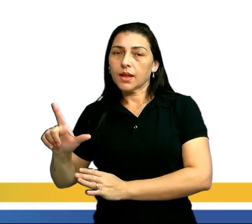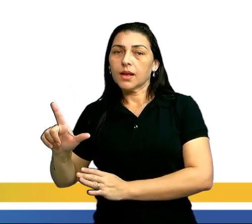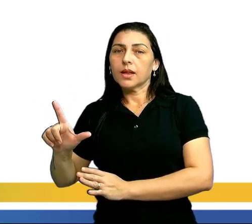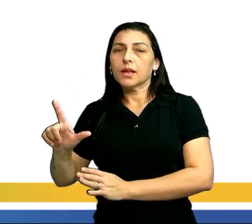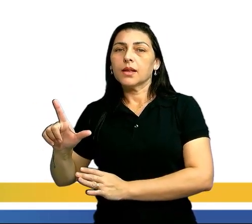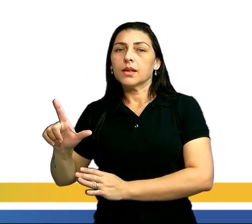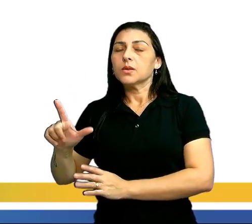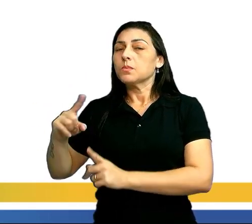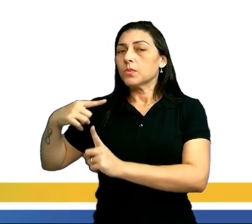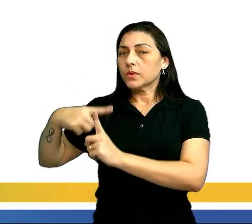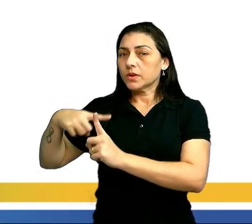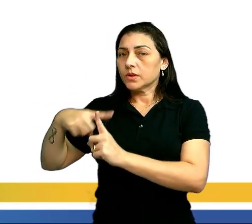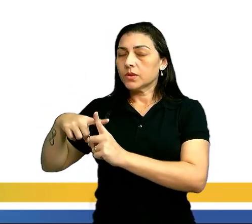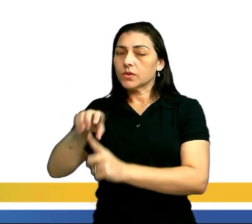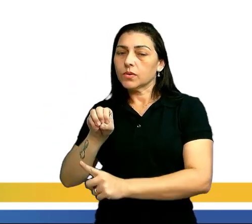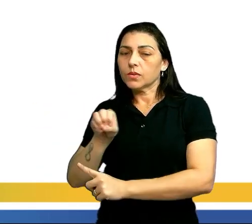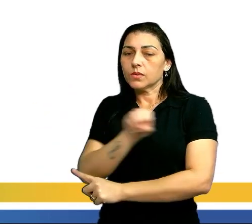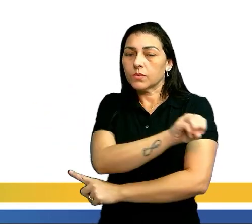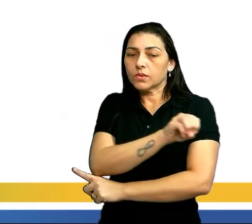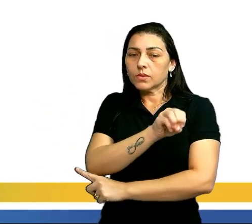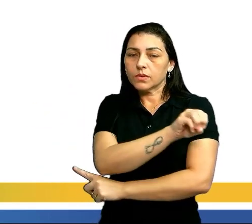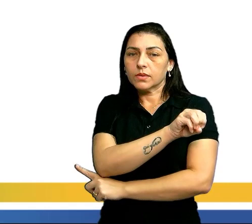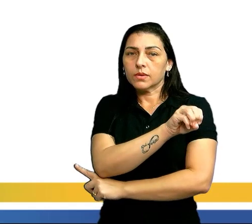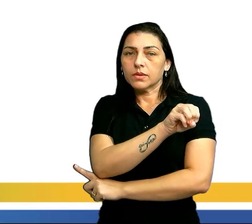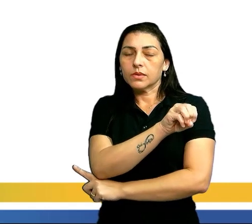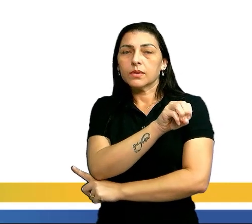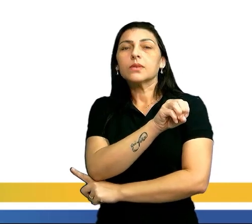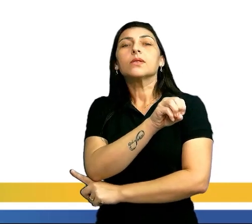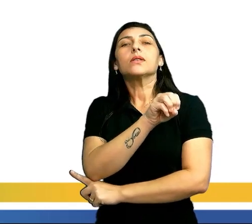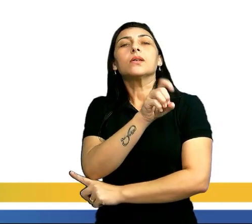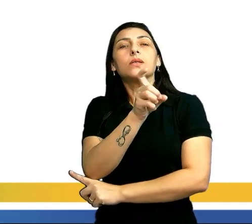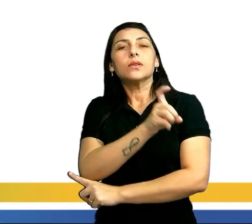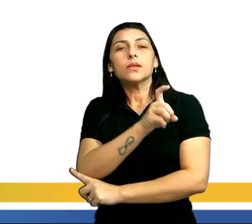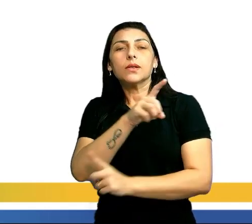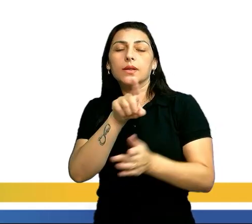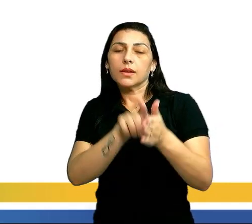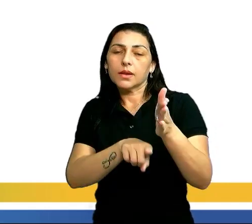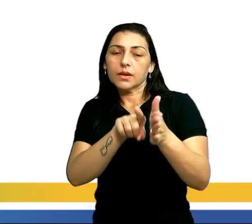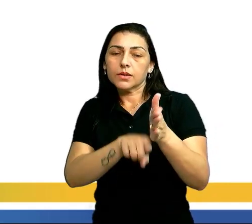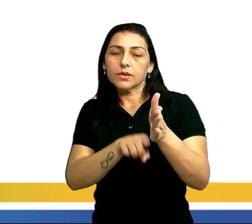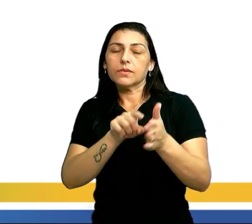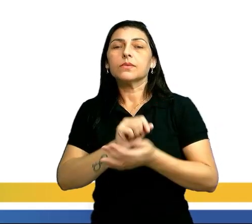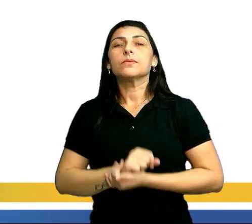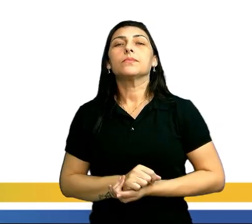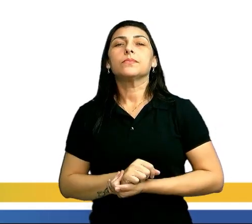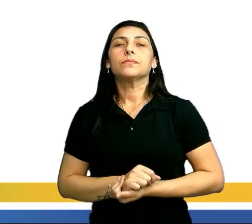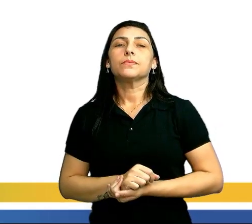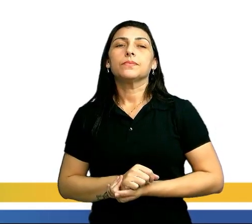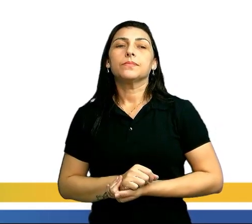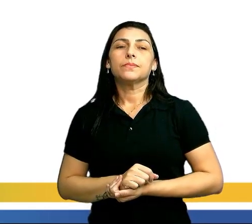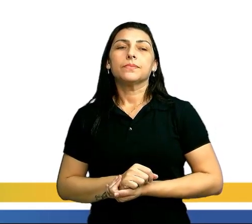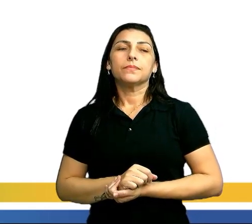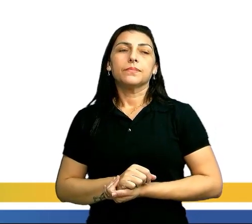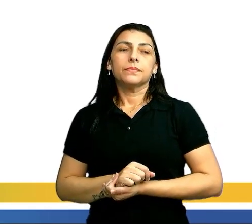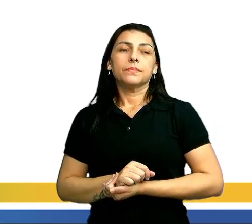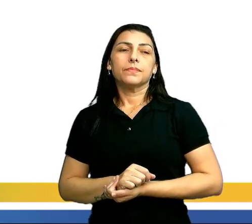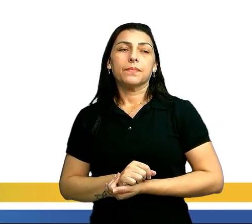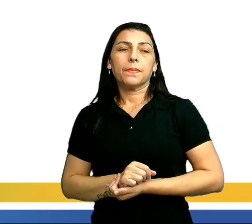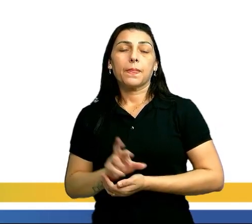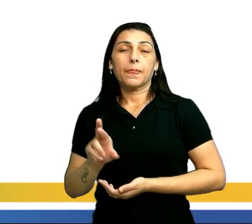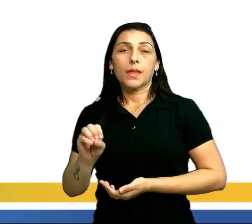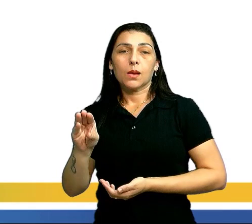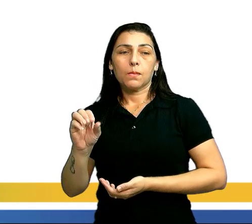x positivo. E oeste para a esquerda, eixo x negativo. Tá bom? Ó, o